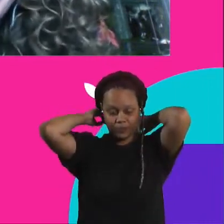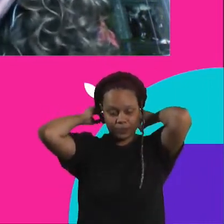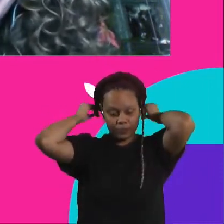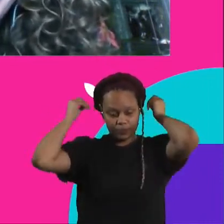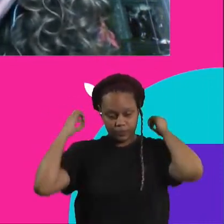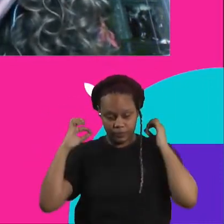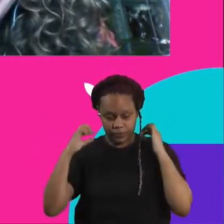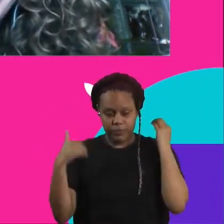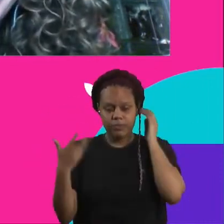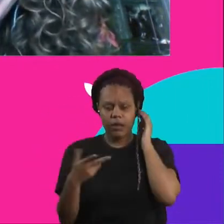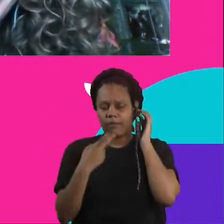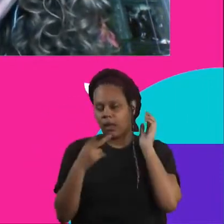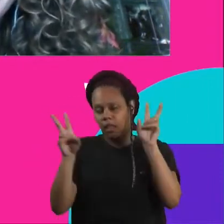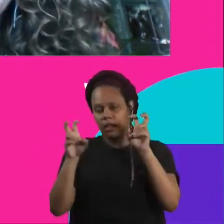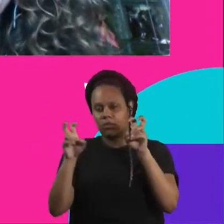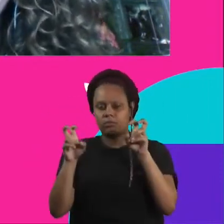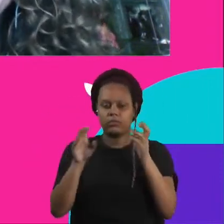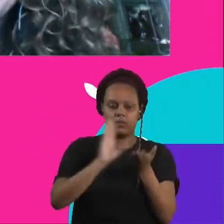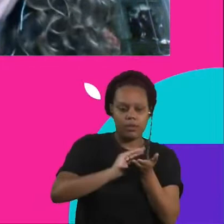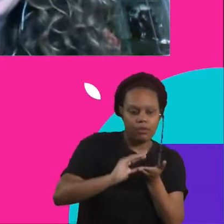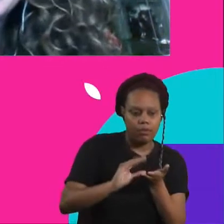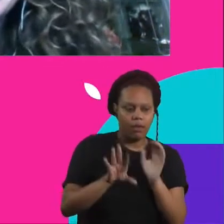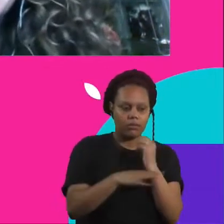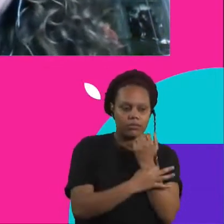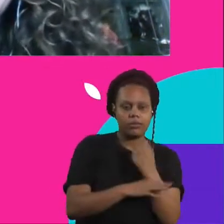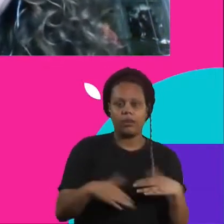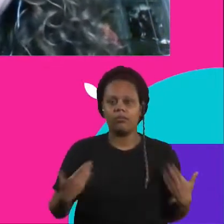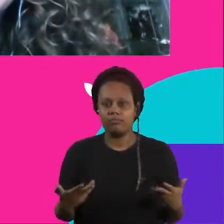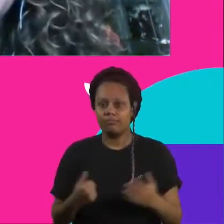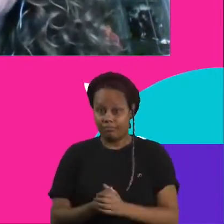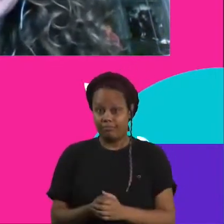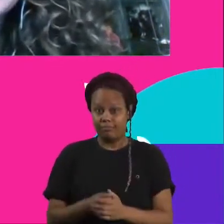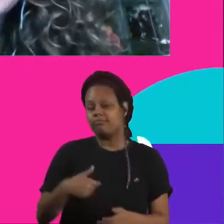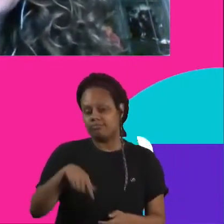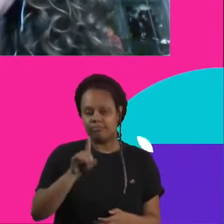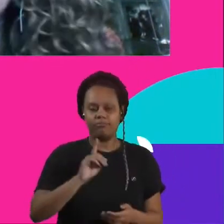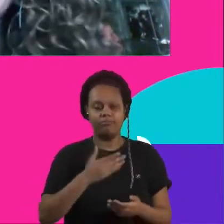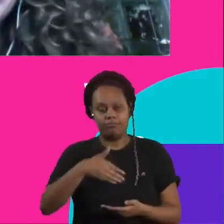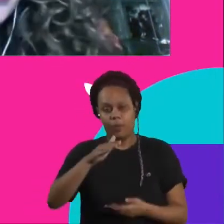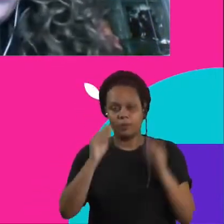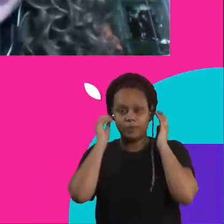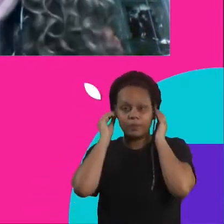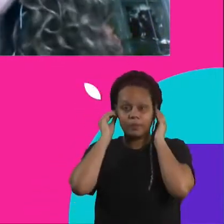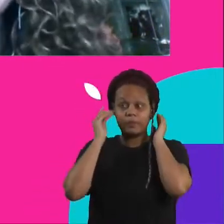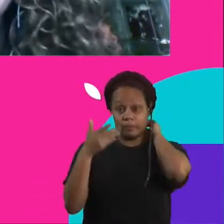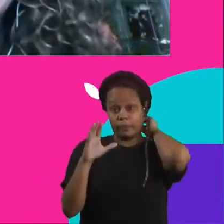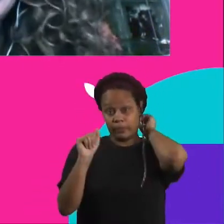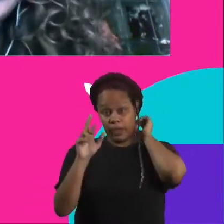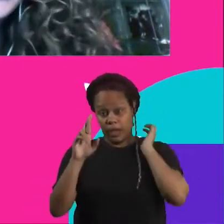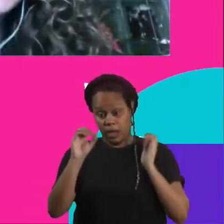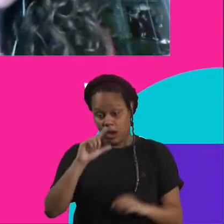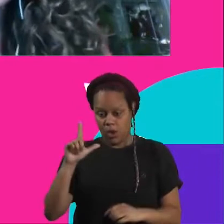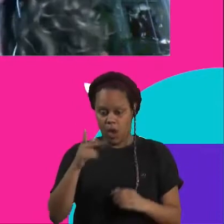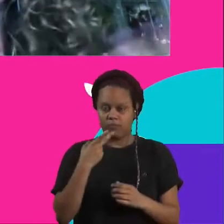privacidade e proteção de dados aí? Vamos lá. Então, como a Carol até comentou antes, né, a gente